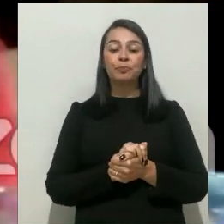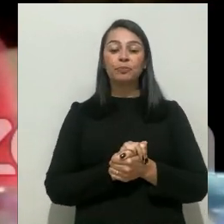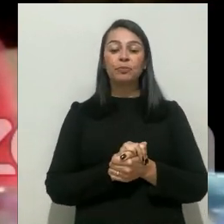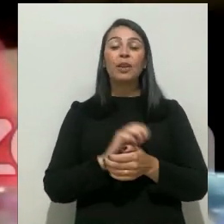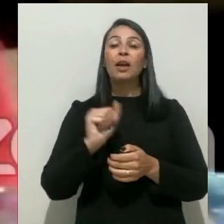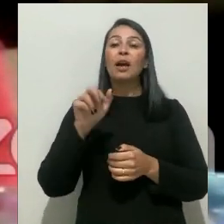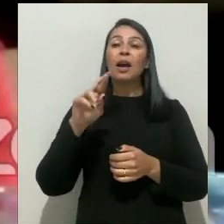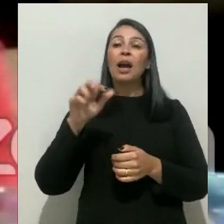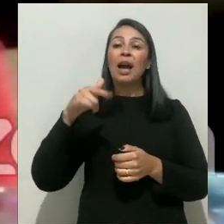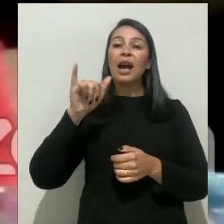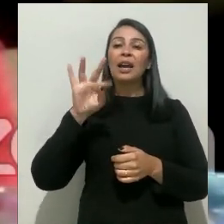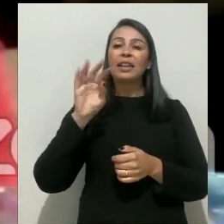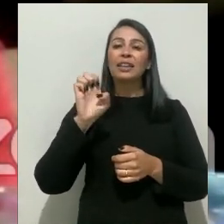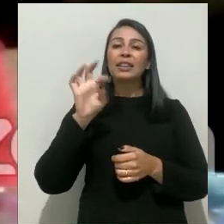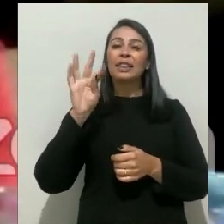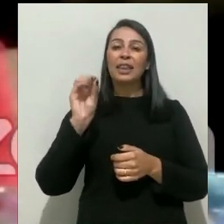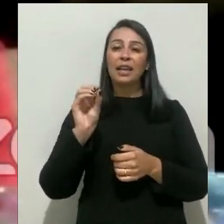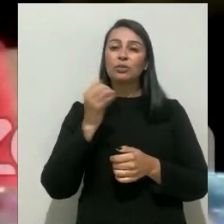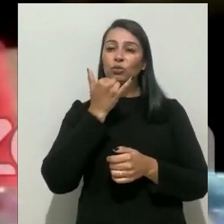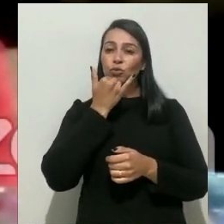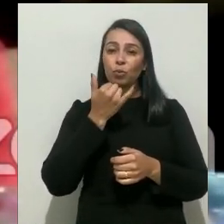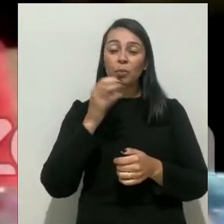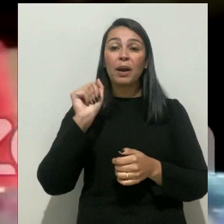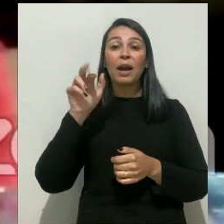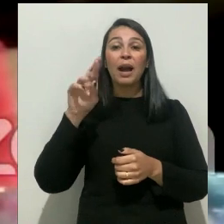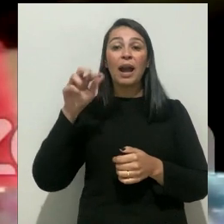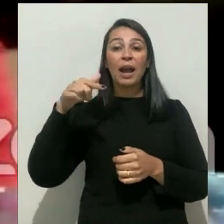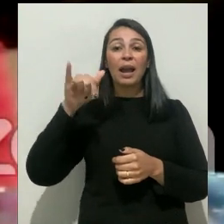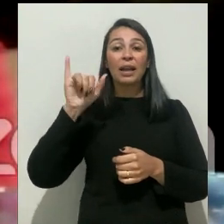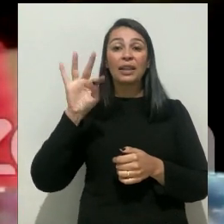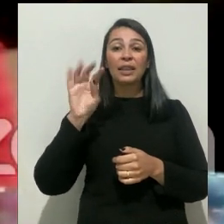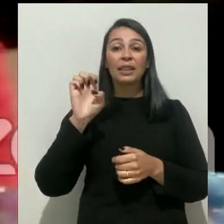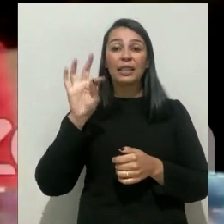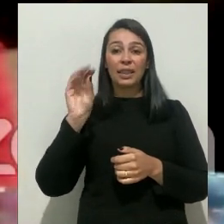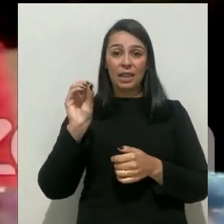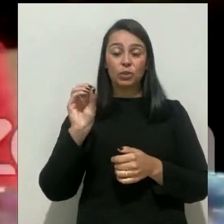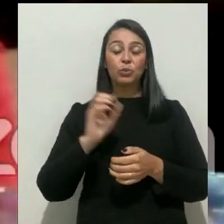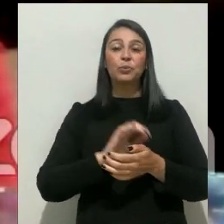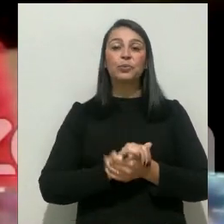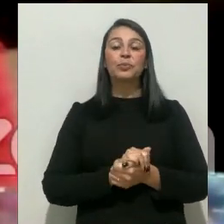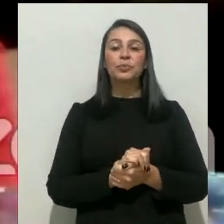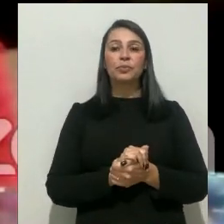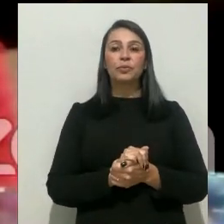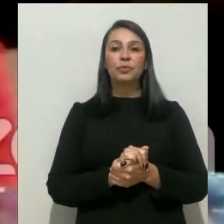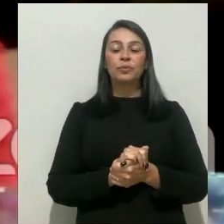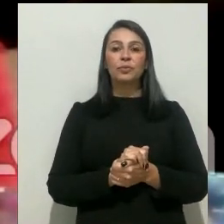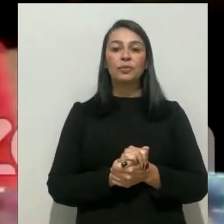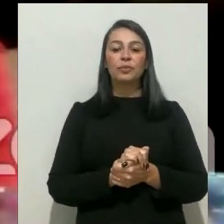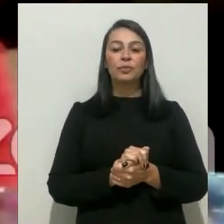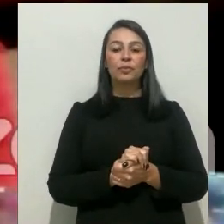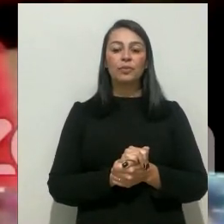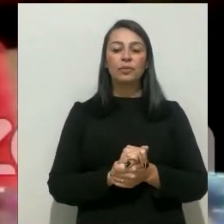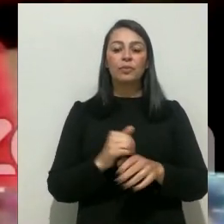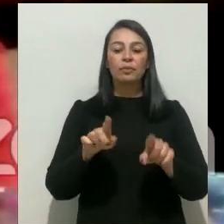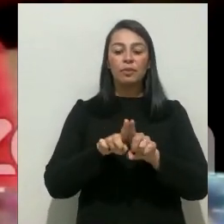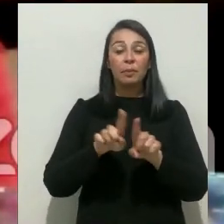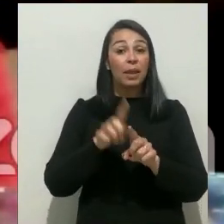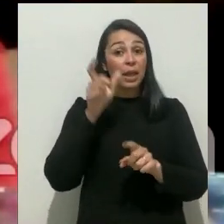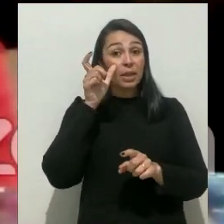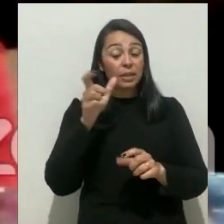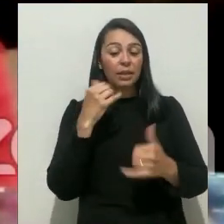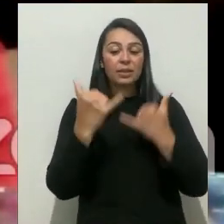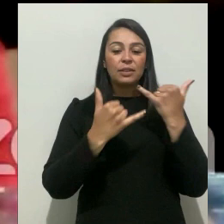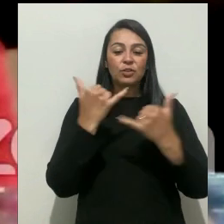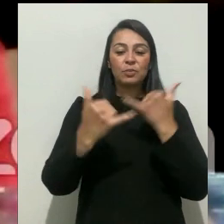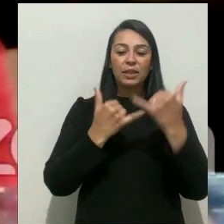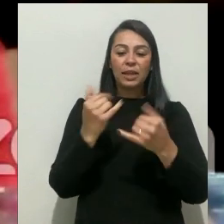Voluntário da Pátria, de Botafogo. Edifício qual, em frente ao Corcovado, né? Ele tem um ângulo, é muito interessante, a gente brincava,